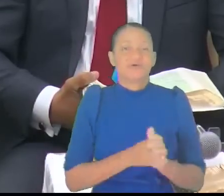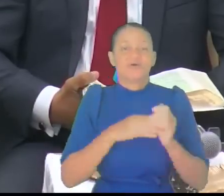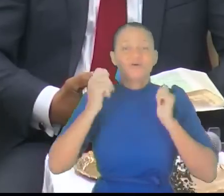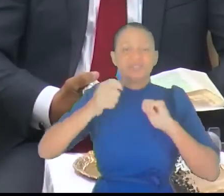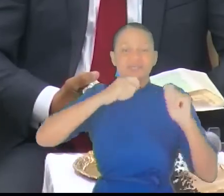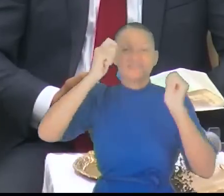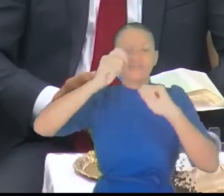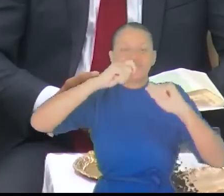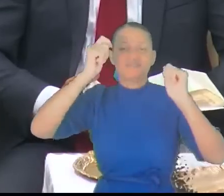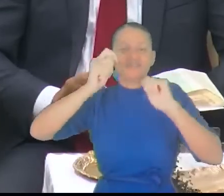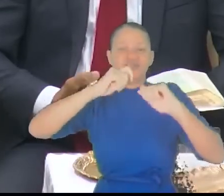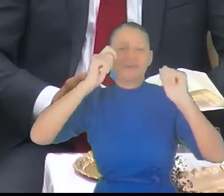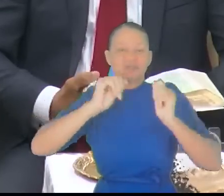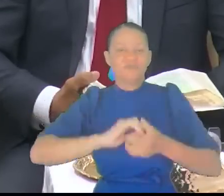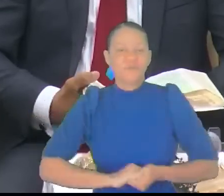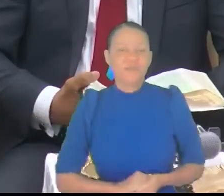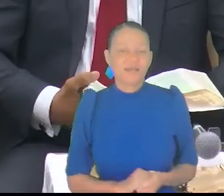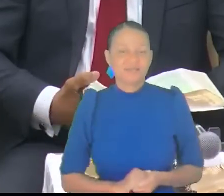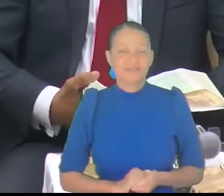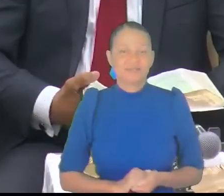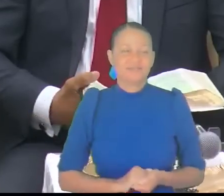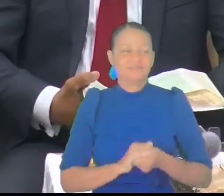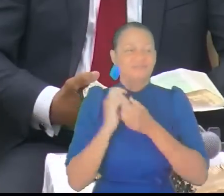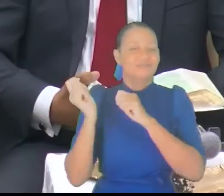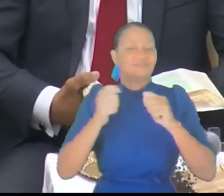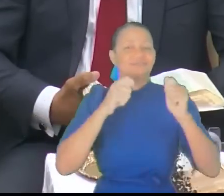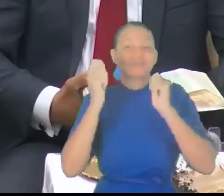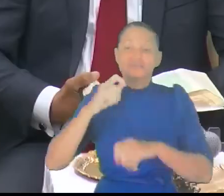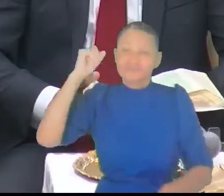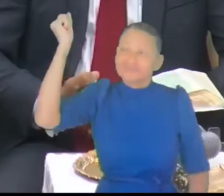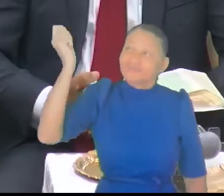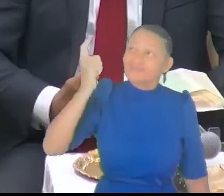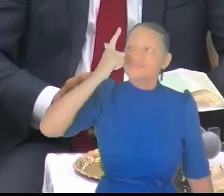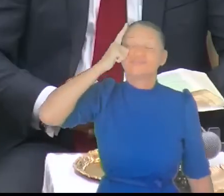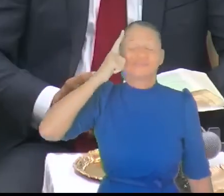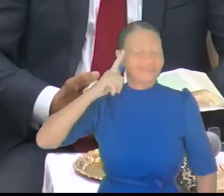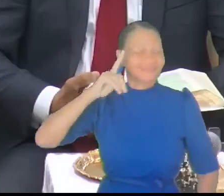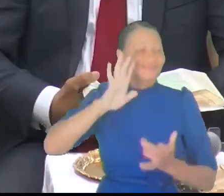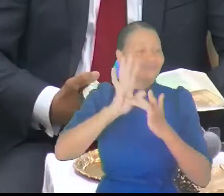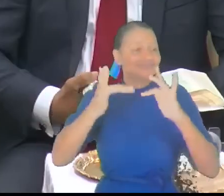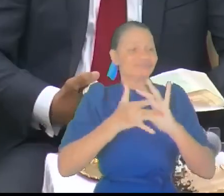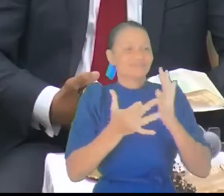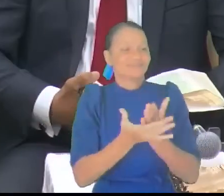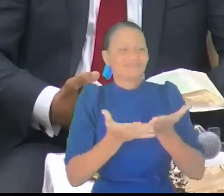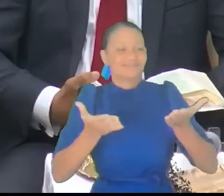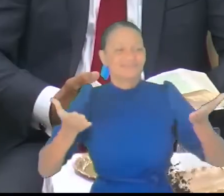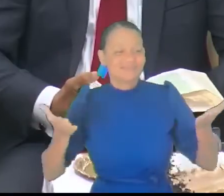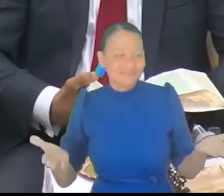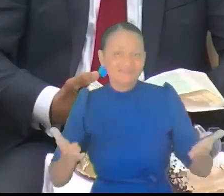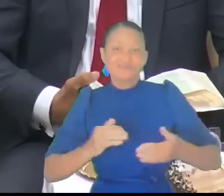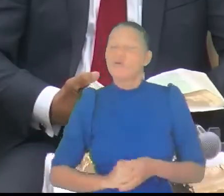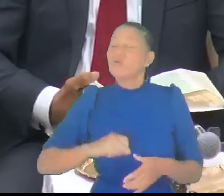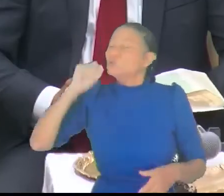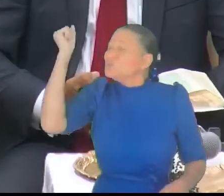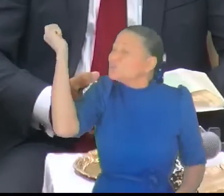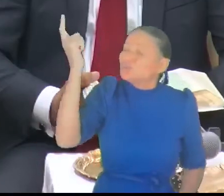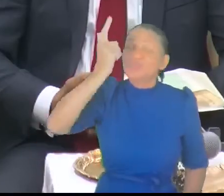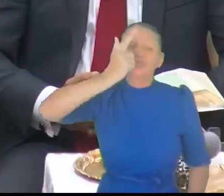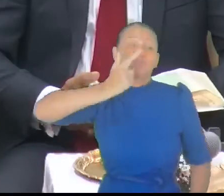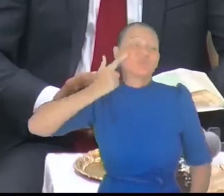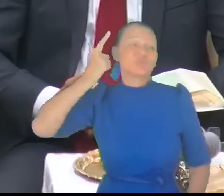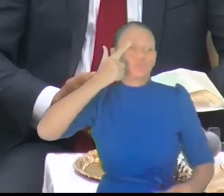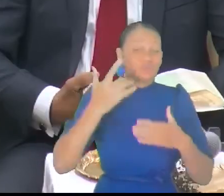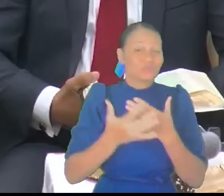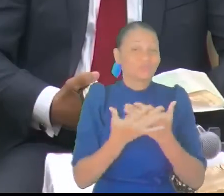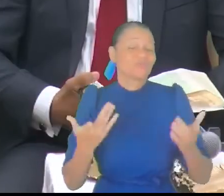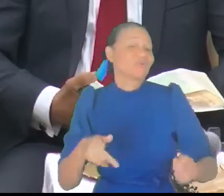Aleluia. Só quem é sol é Jesus. Só quem é sol é Jesus. Só quem é sol, que não tem